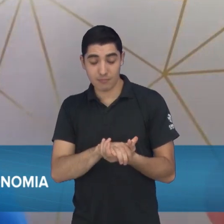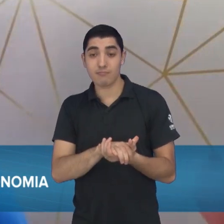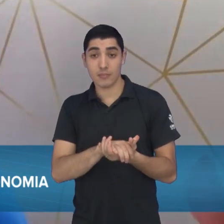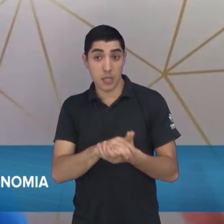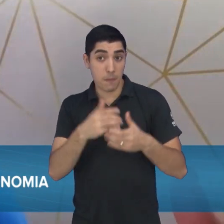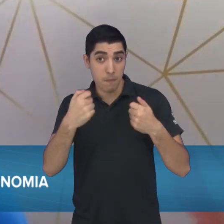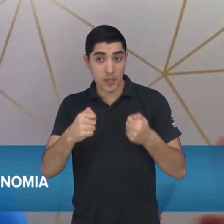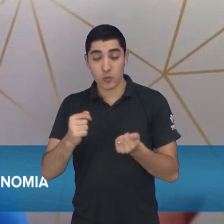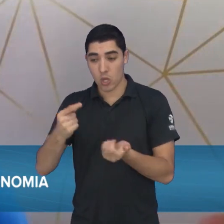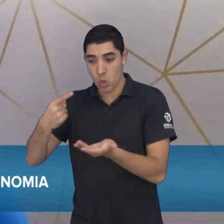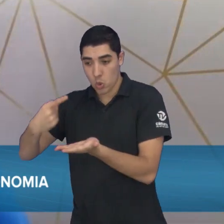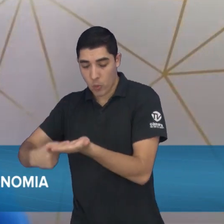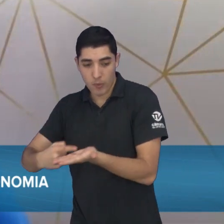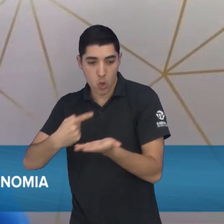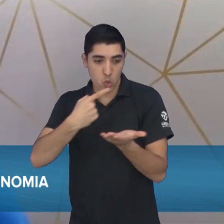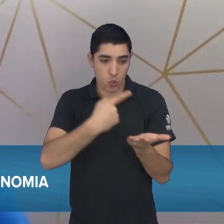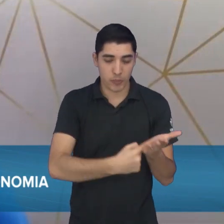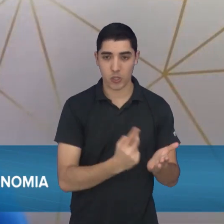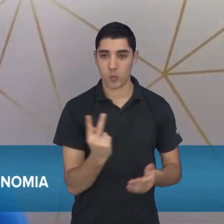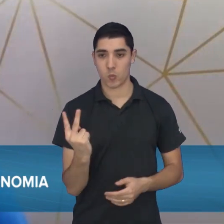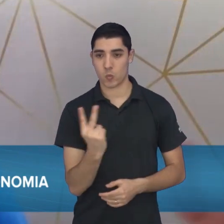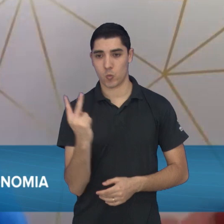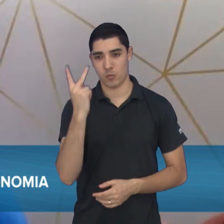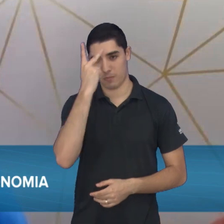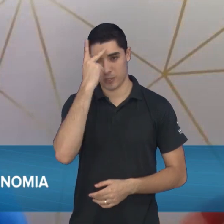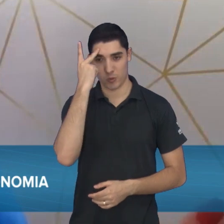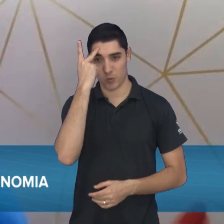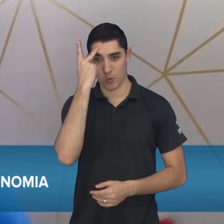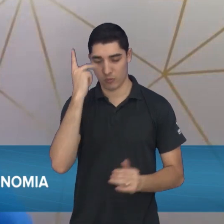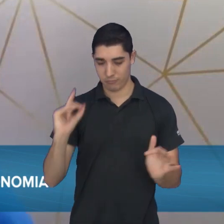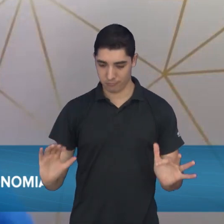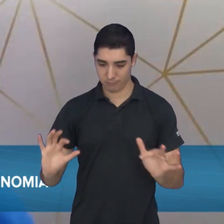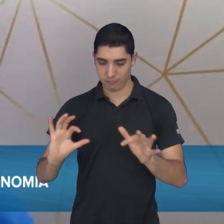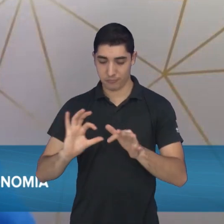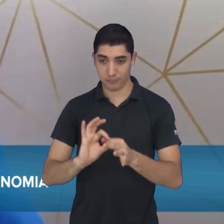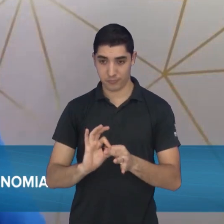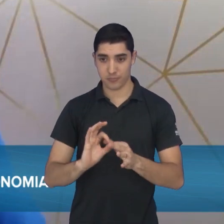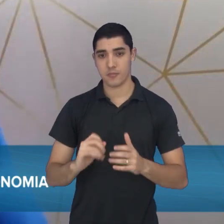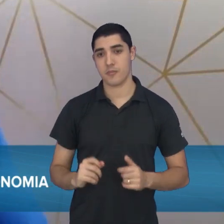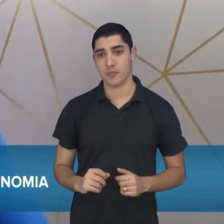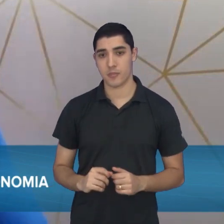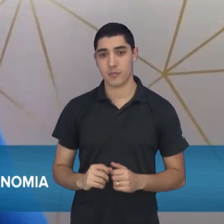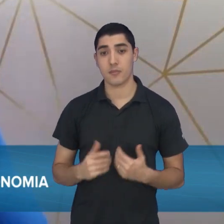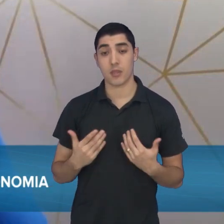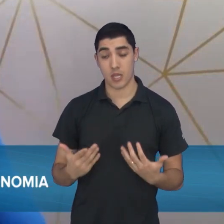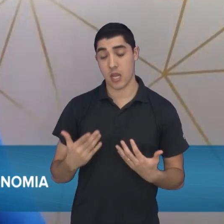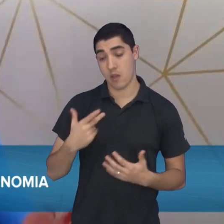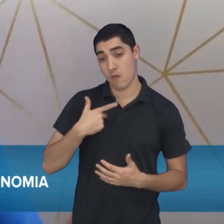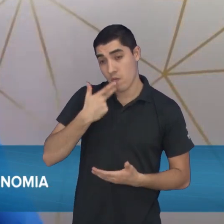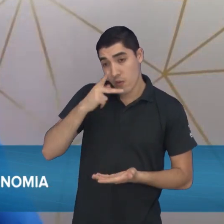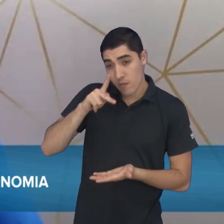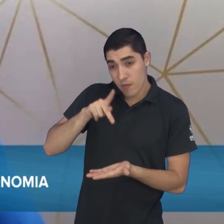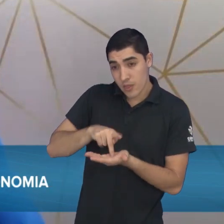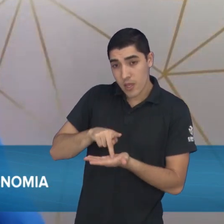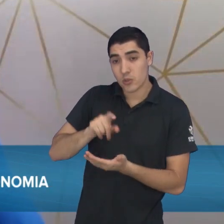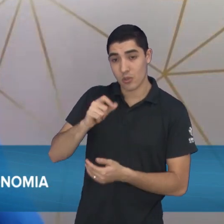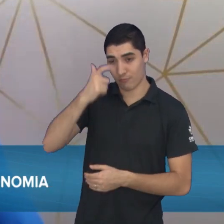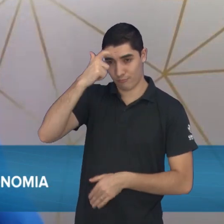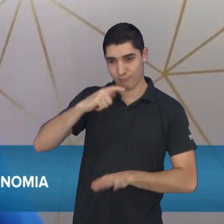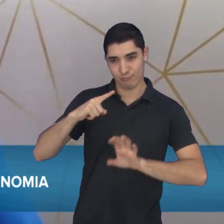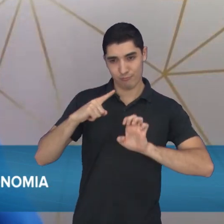acordo que beneficie ambas as partes, entende? Eu honestamente falando, como